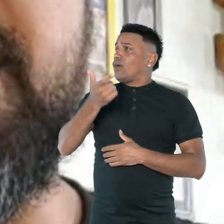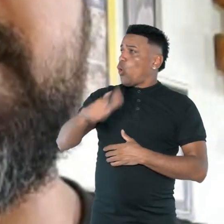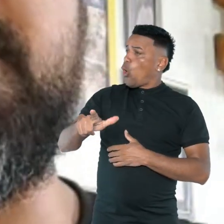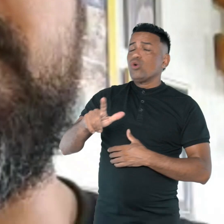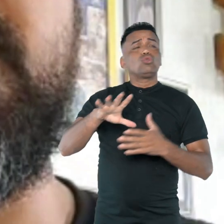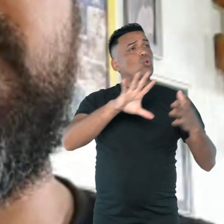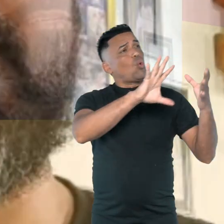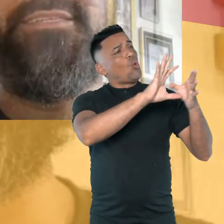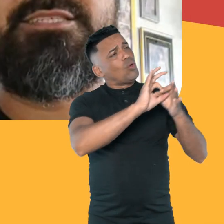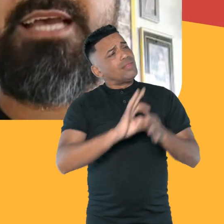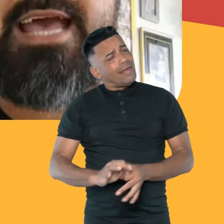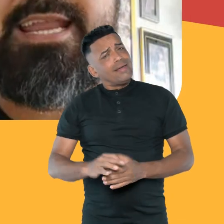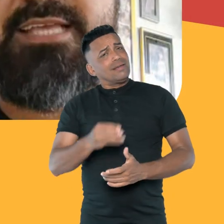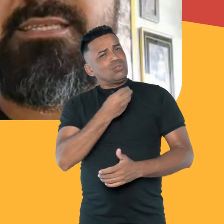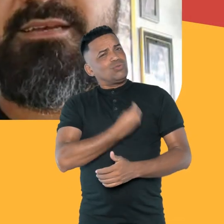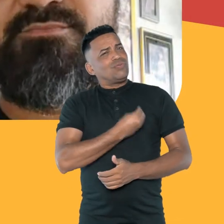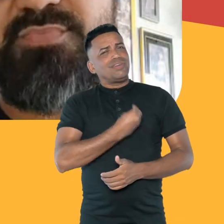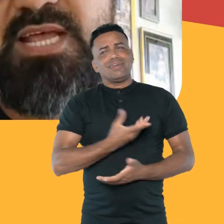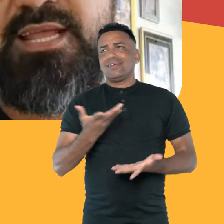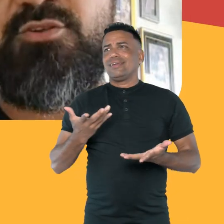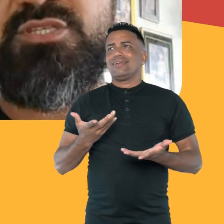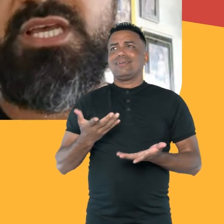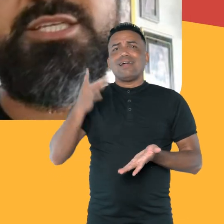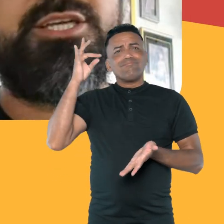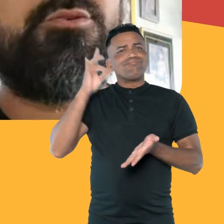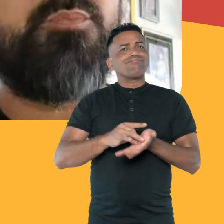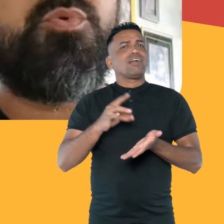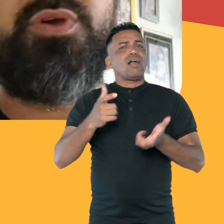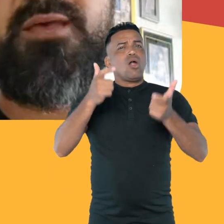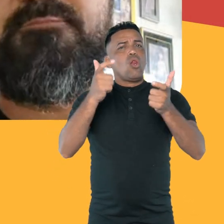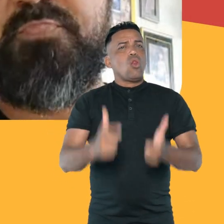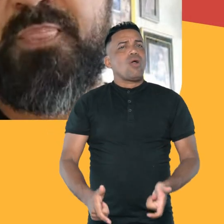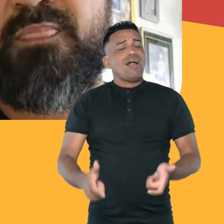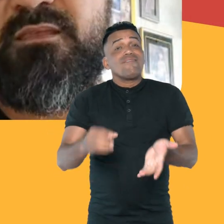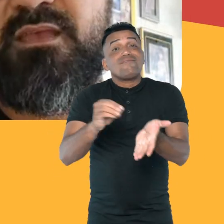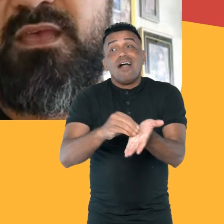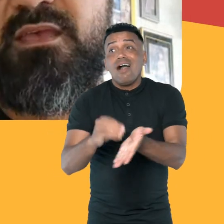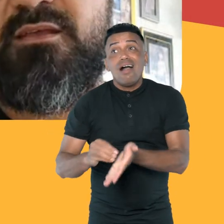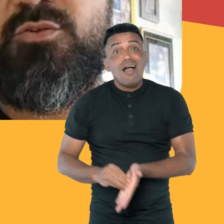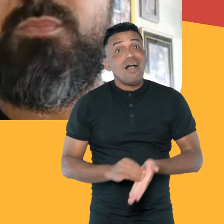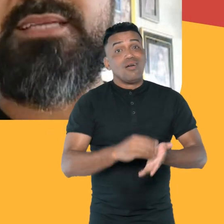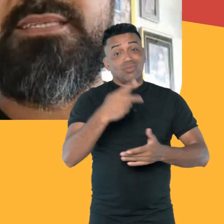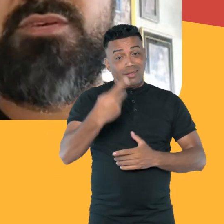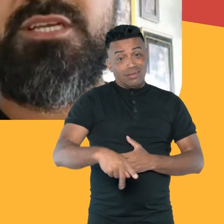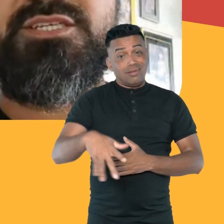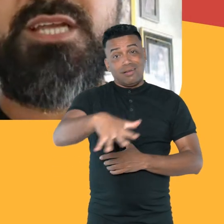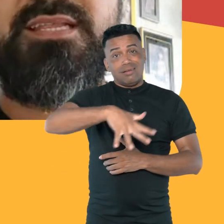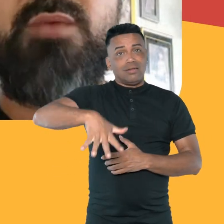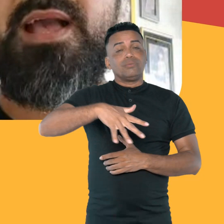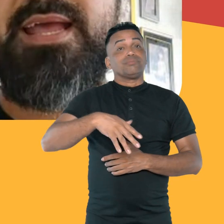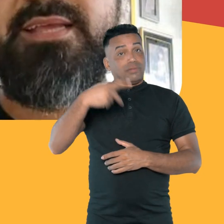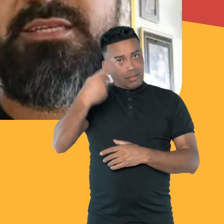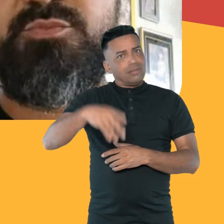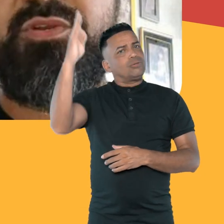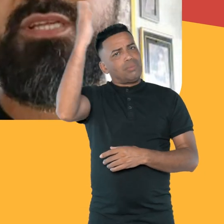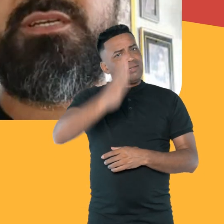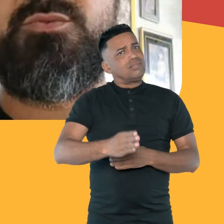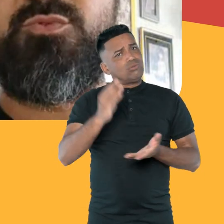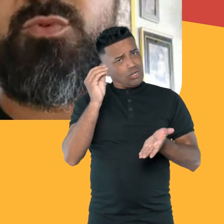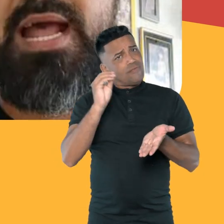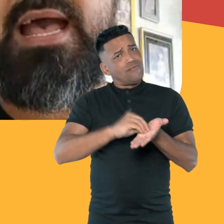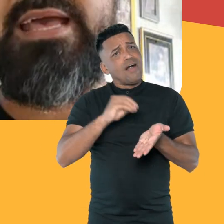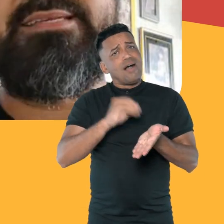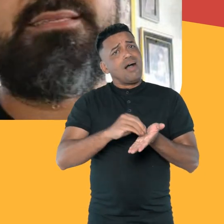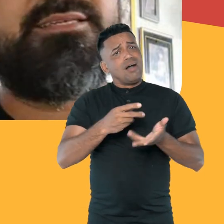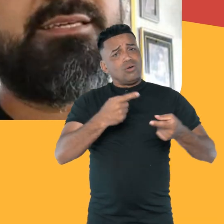da realidade de carência da nossa região, né? Porque no Brasil a gente já tem uma carência de